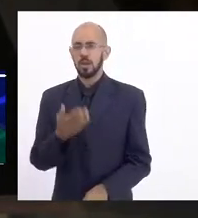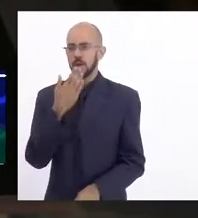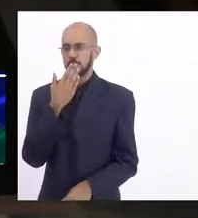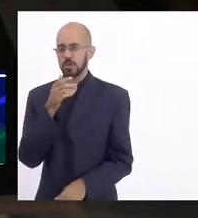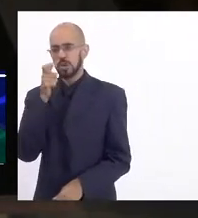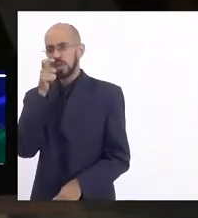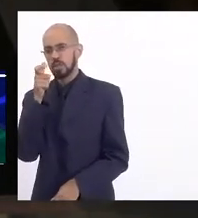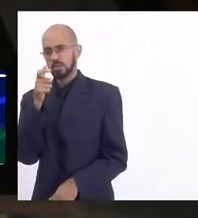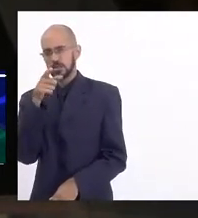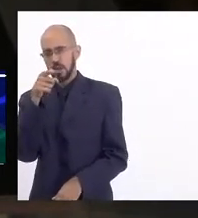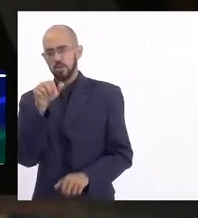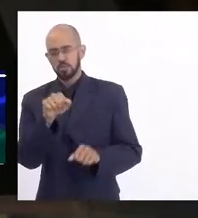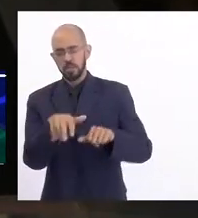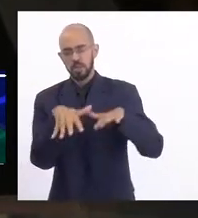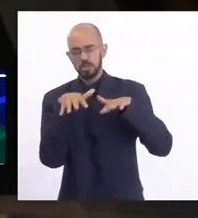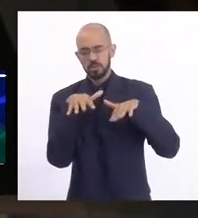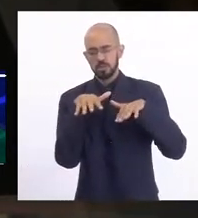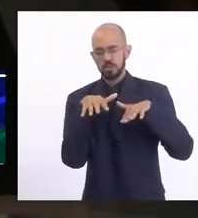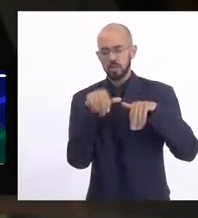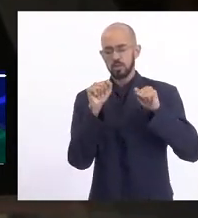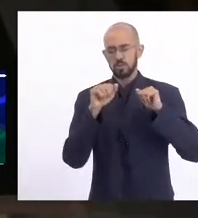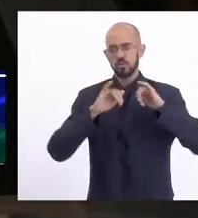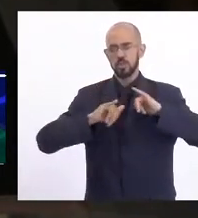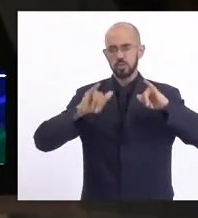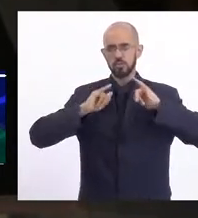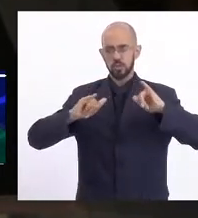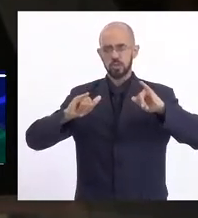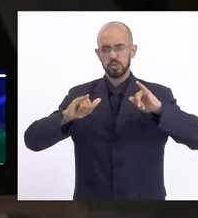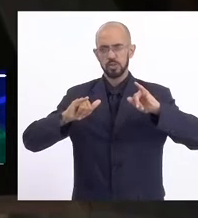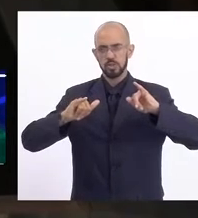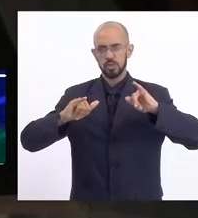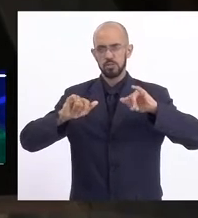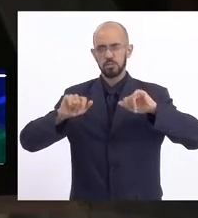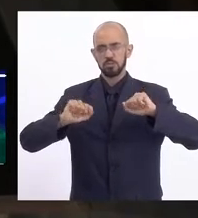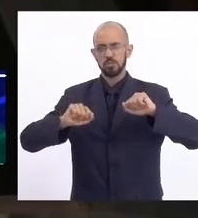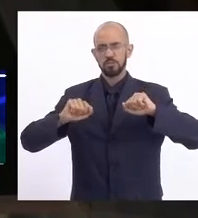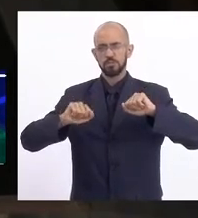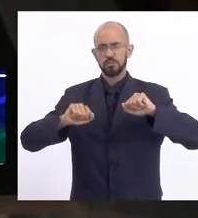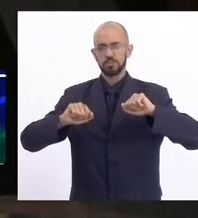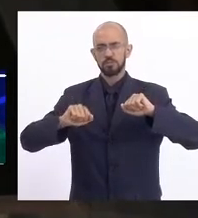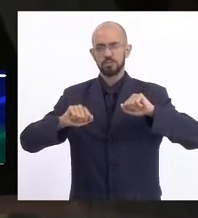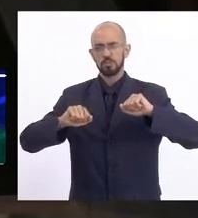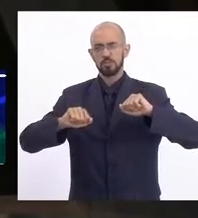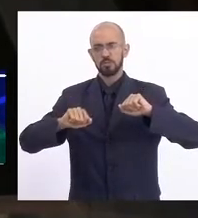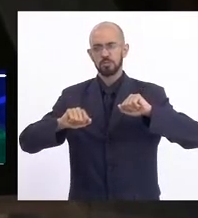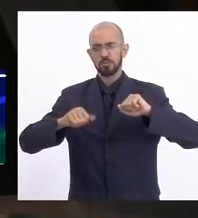numa sessão que ficou bem, foi bem difundida pela imprensa, eu chamei a atenção